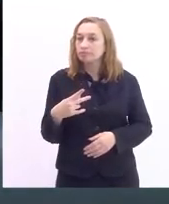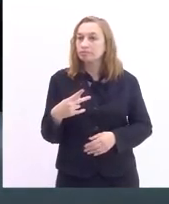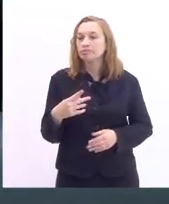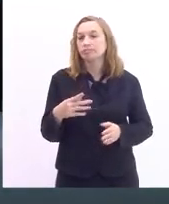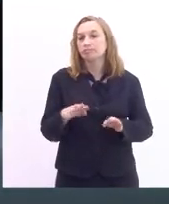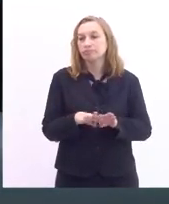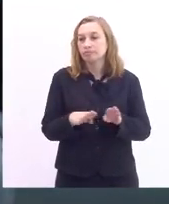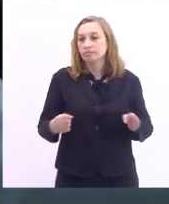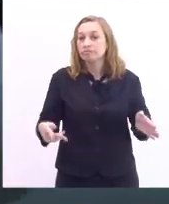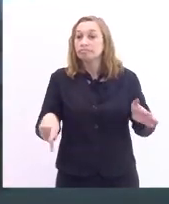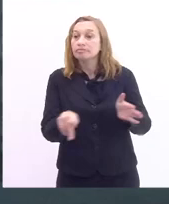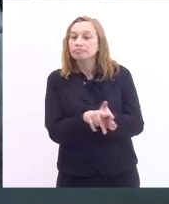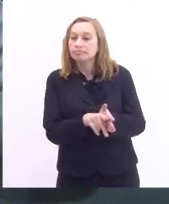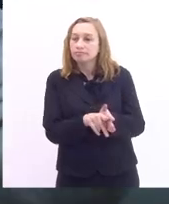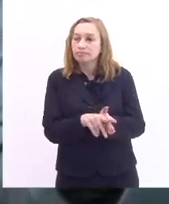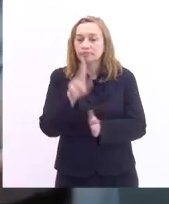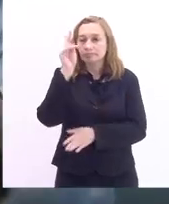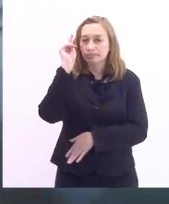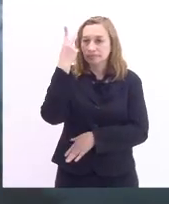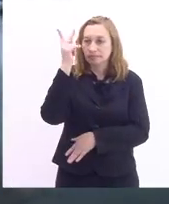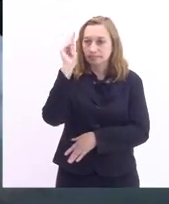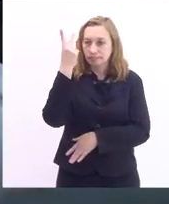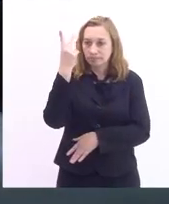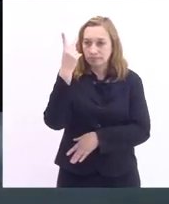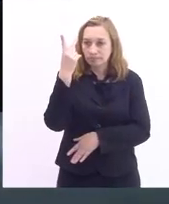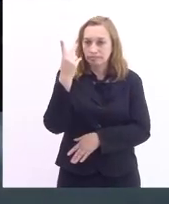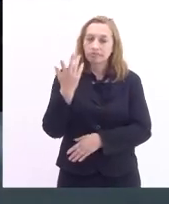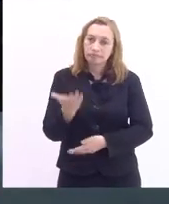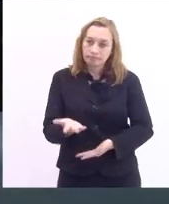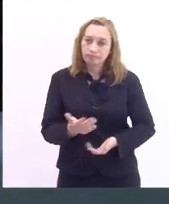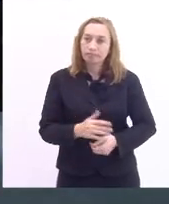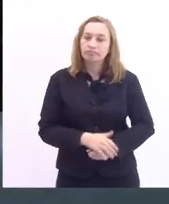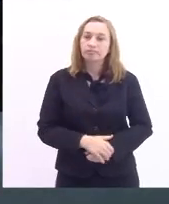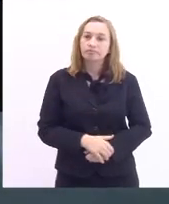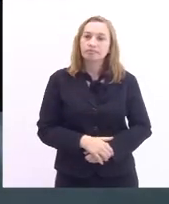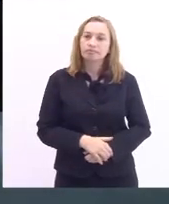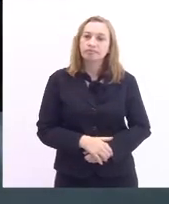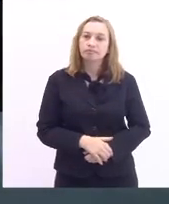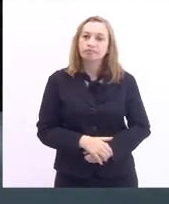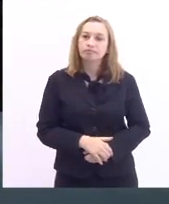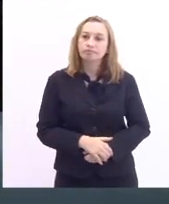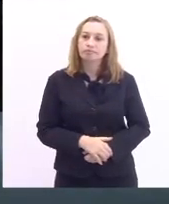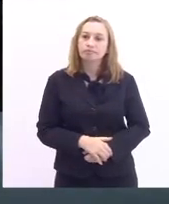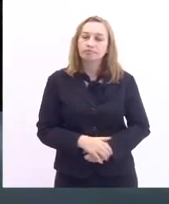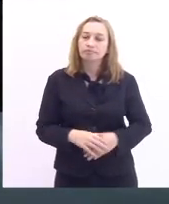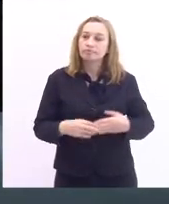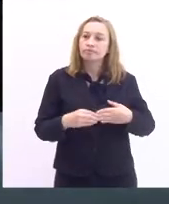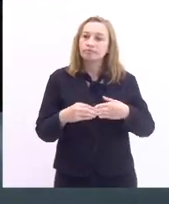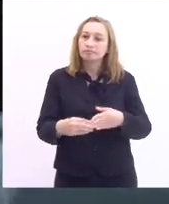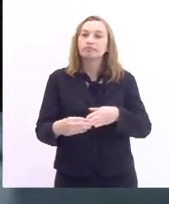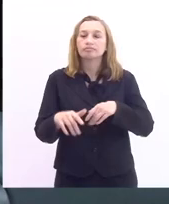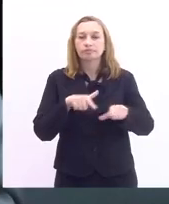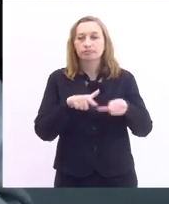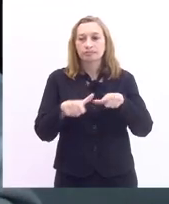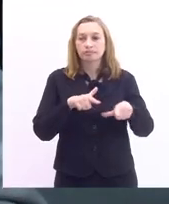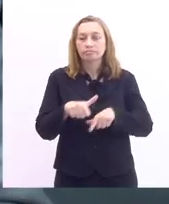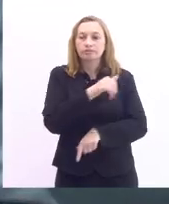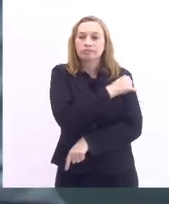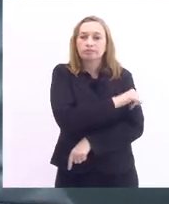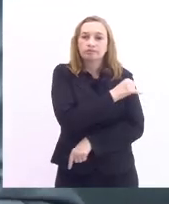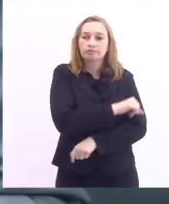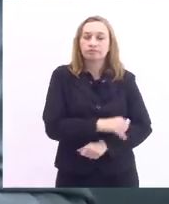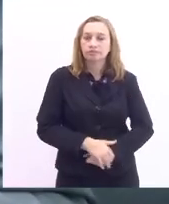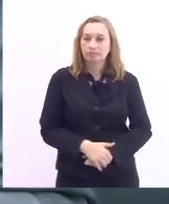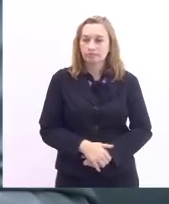como parte da história em que vim conduzindo e trabalhando do Rio de